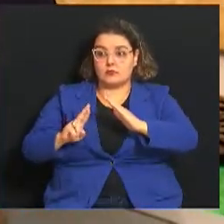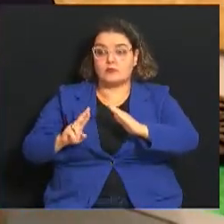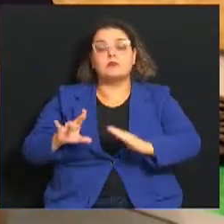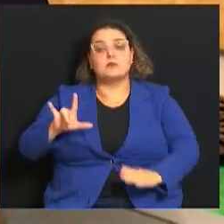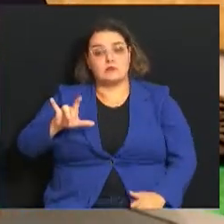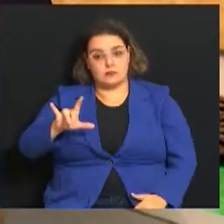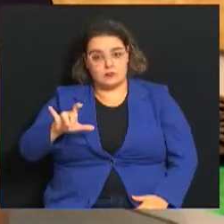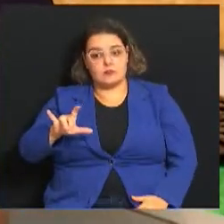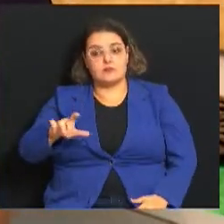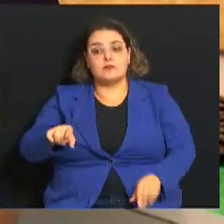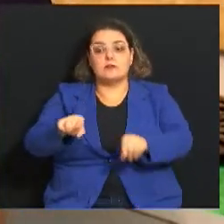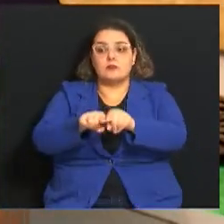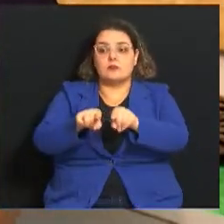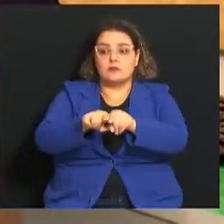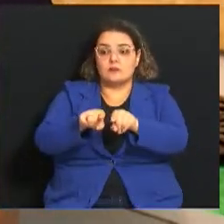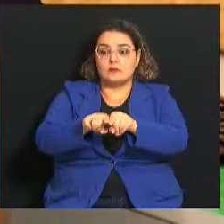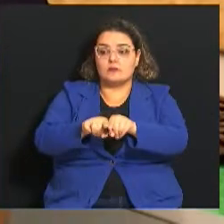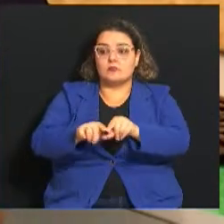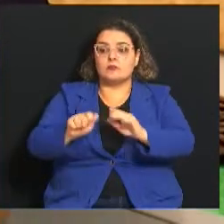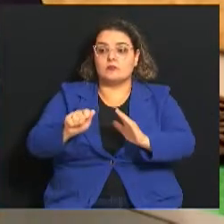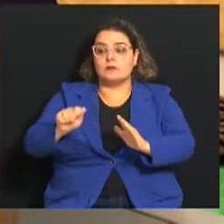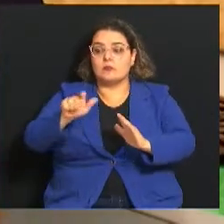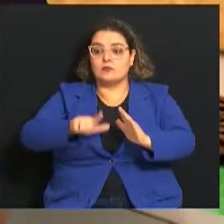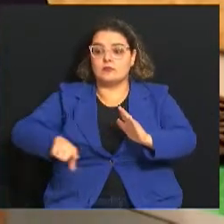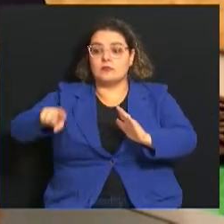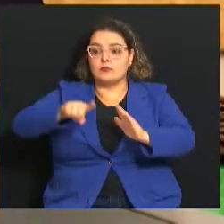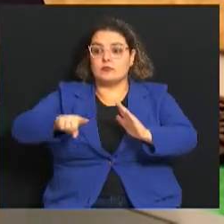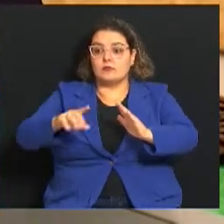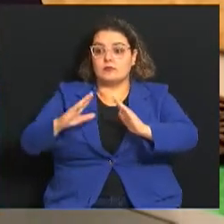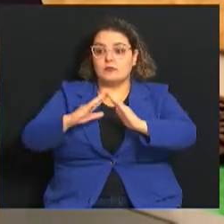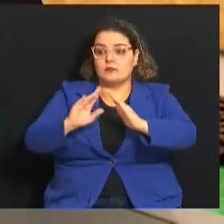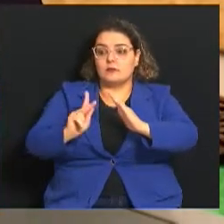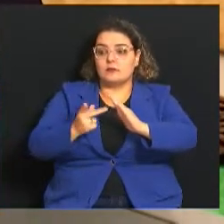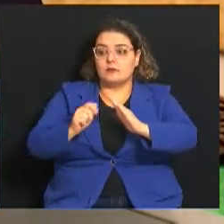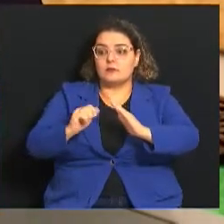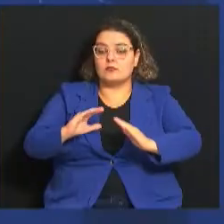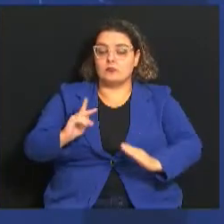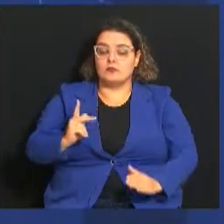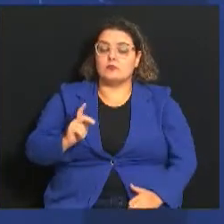Ali a gente consegue encontrar todas as maiores assim, oportunidades que tem.